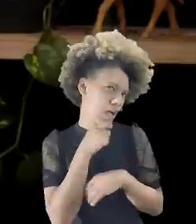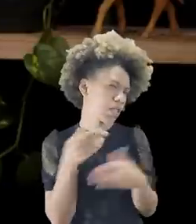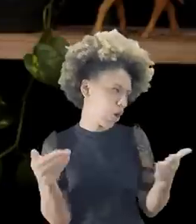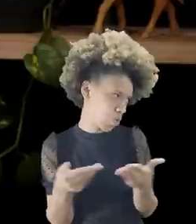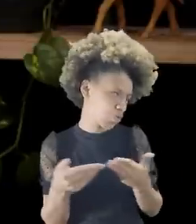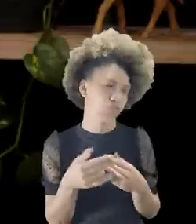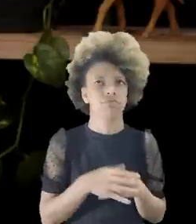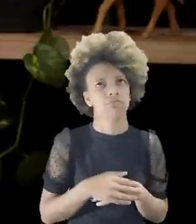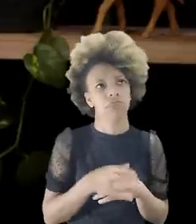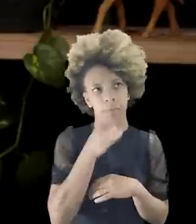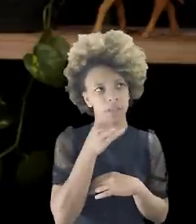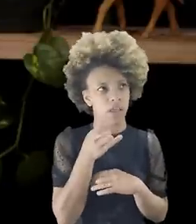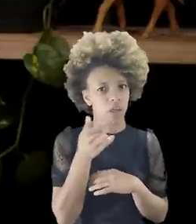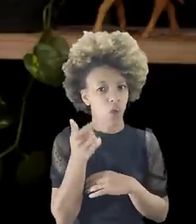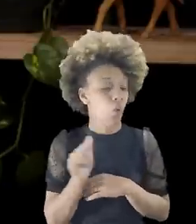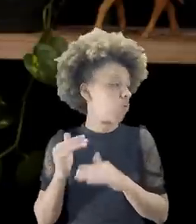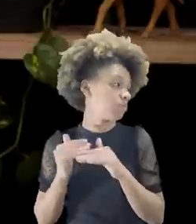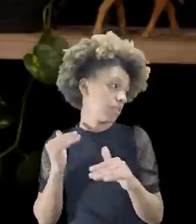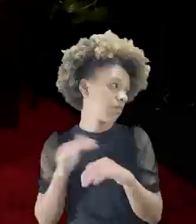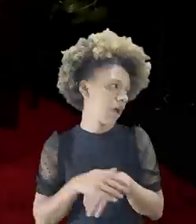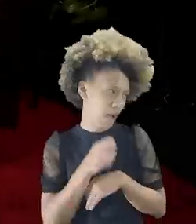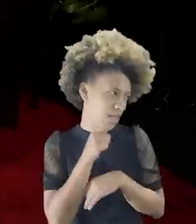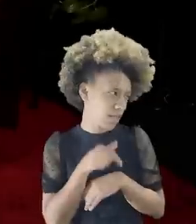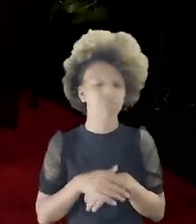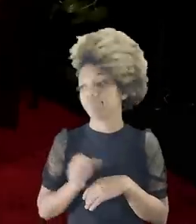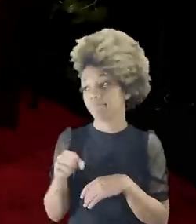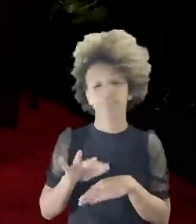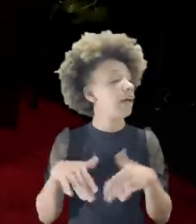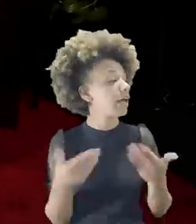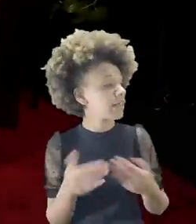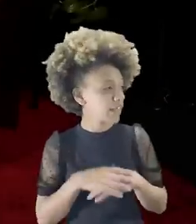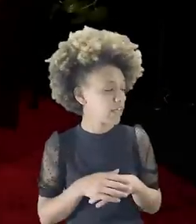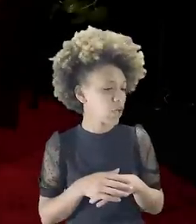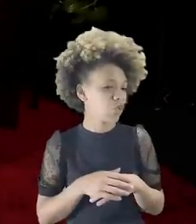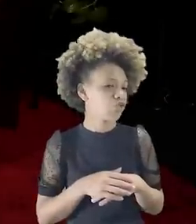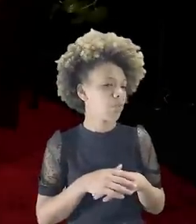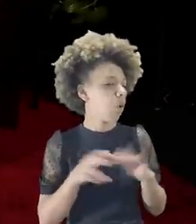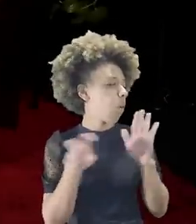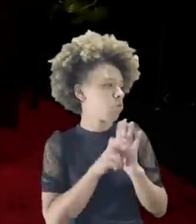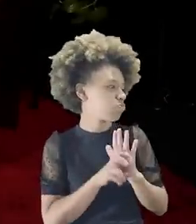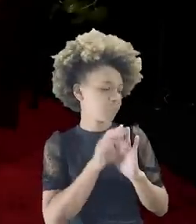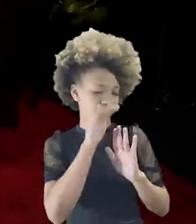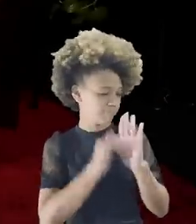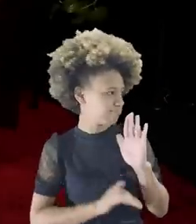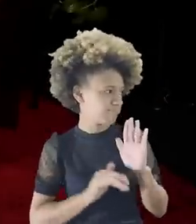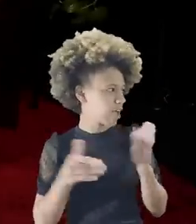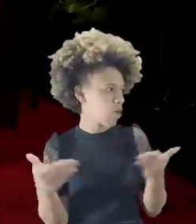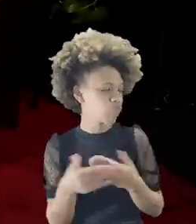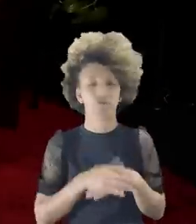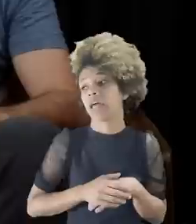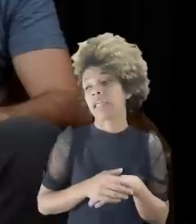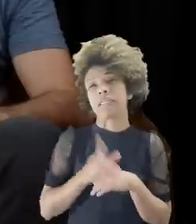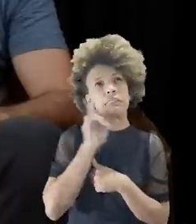assim fora do padrão ainda é quem você botaria Hoje como os top 5 hoje de seleção